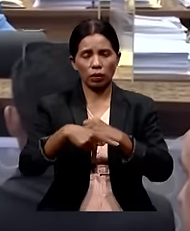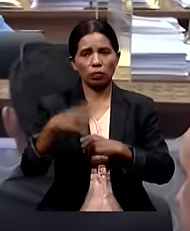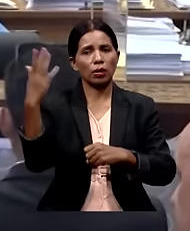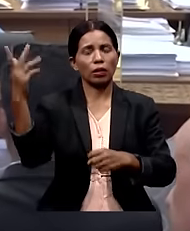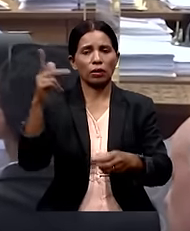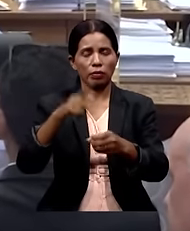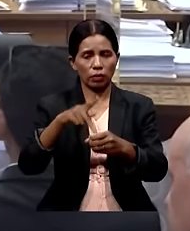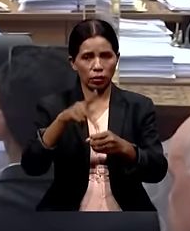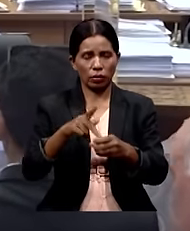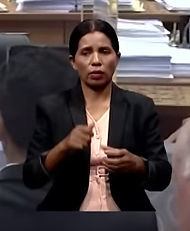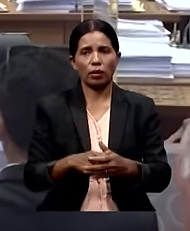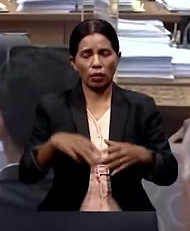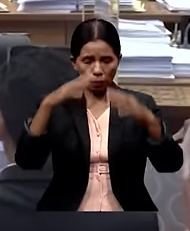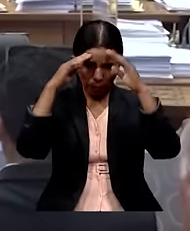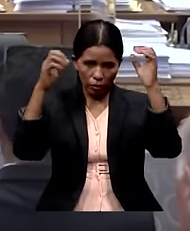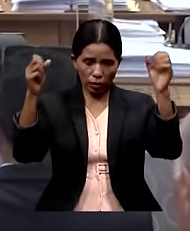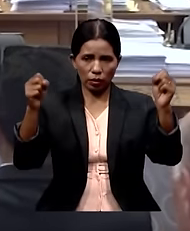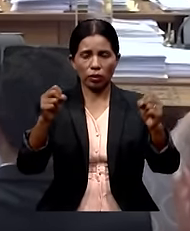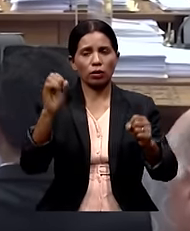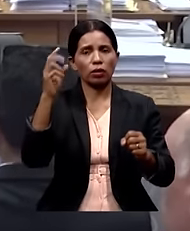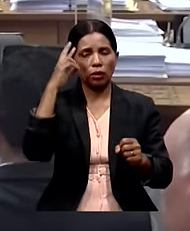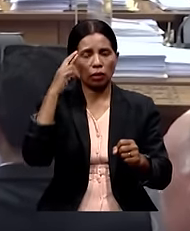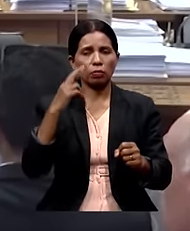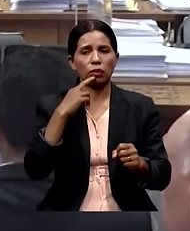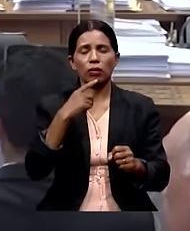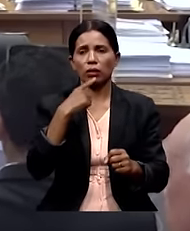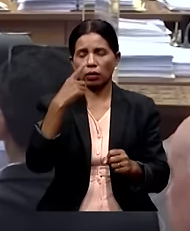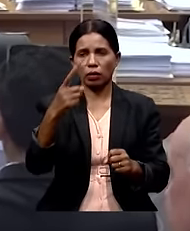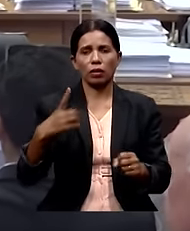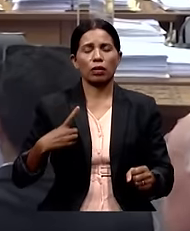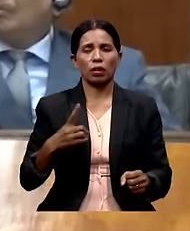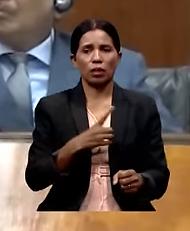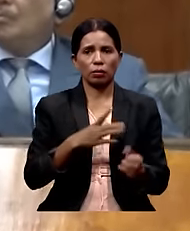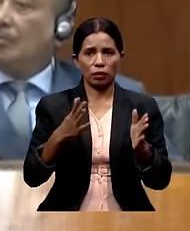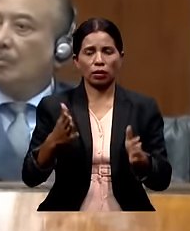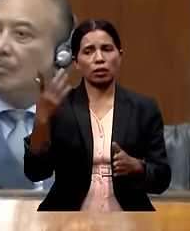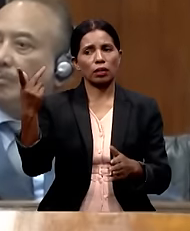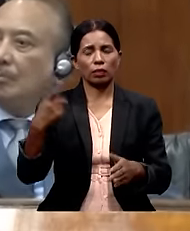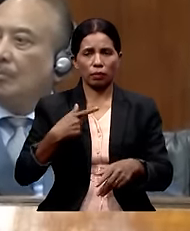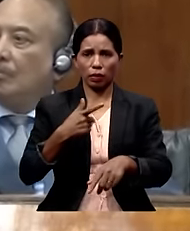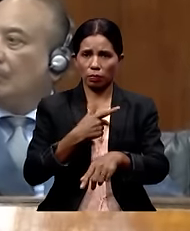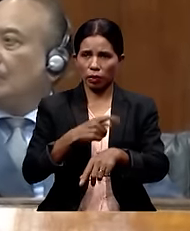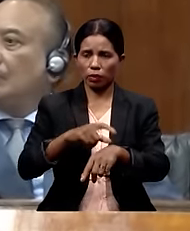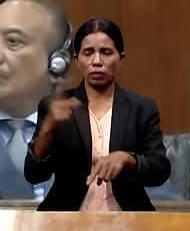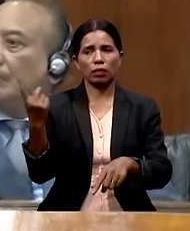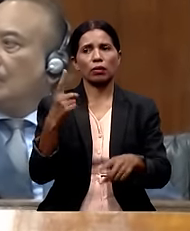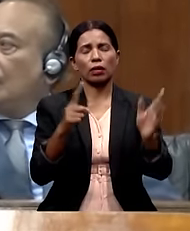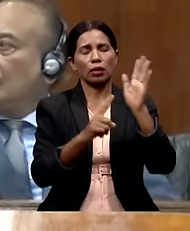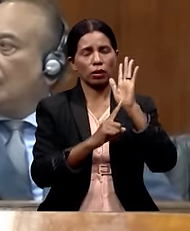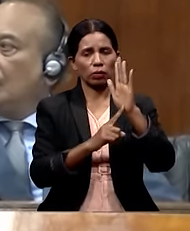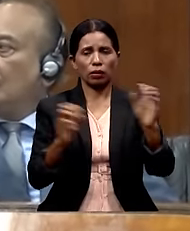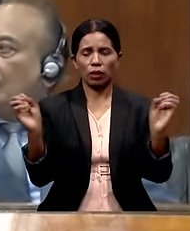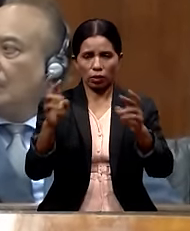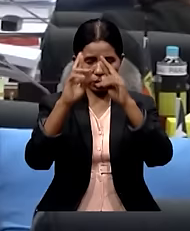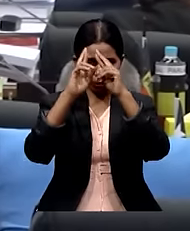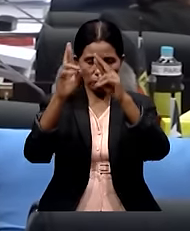marítima. Também o presidente da República José Ramos Horta considera deputado Sira e o Parlamento Nacional sempre a tudo desrespeito